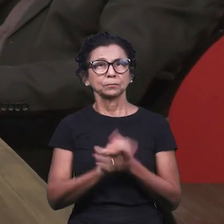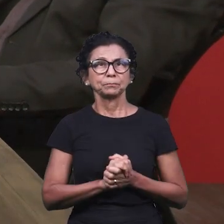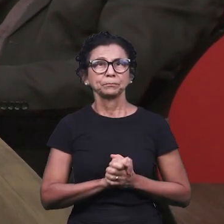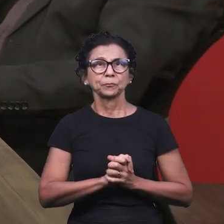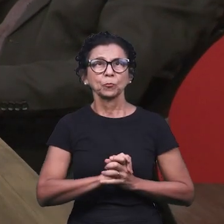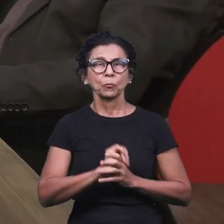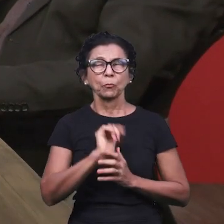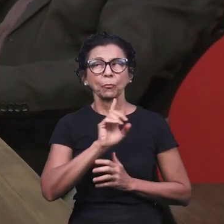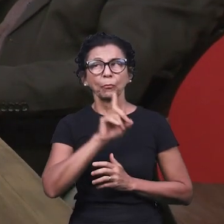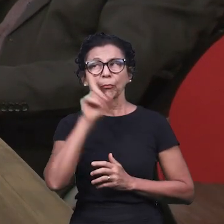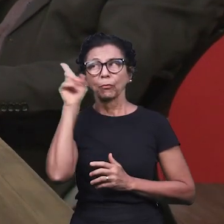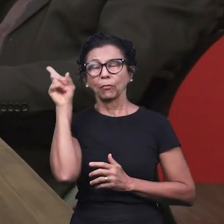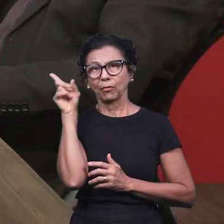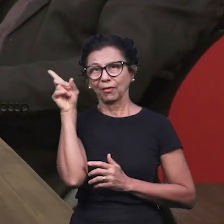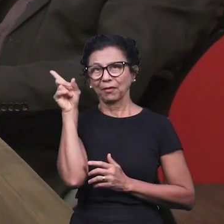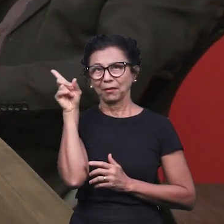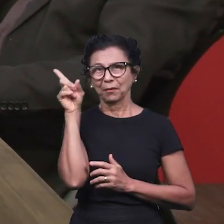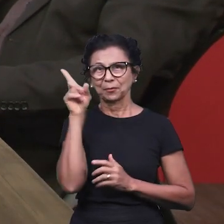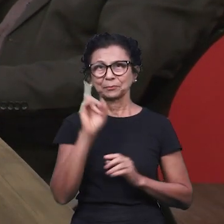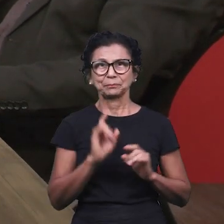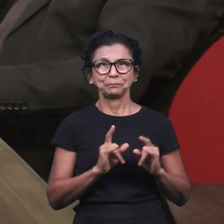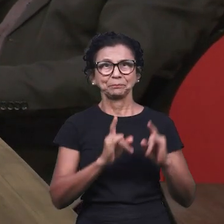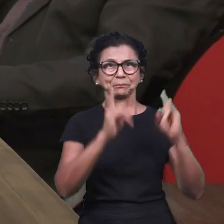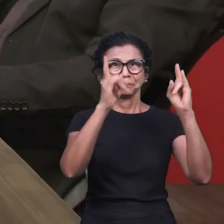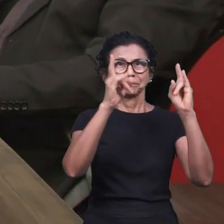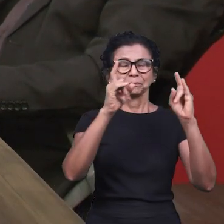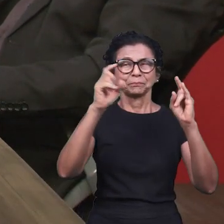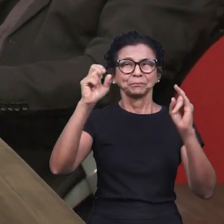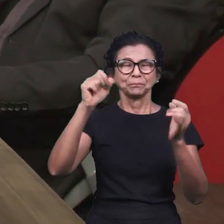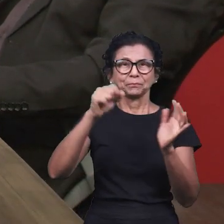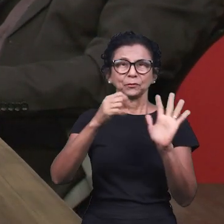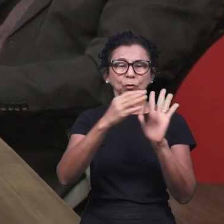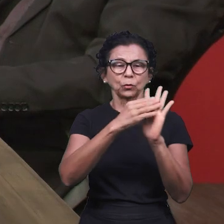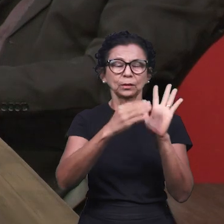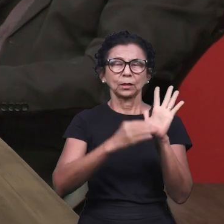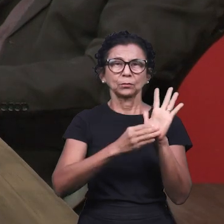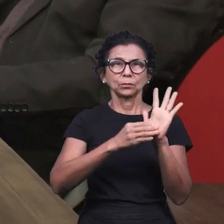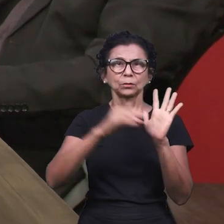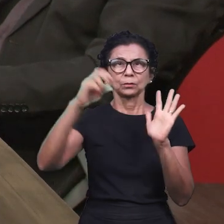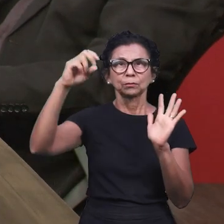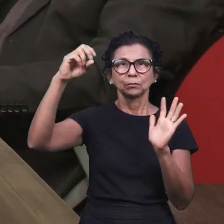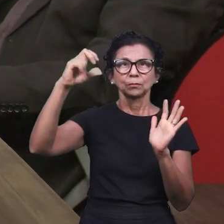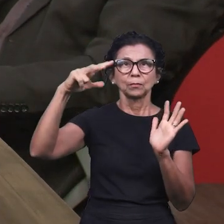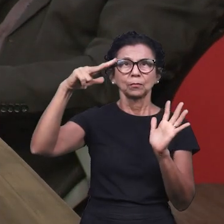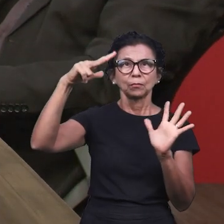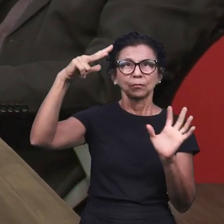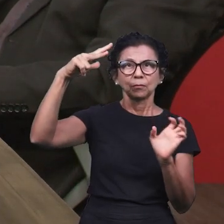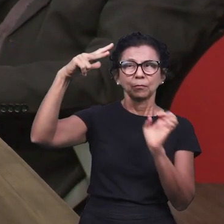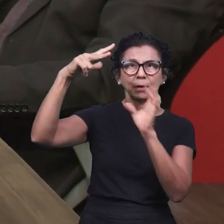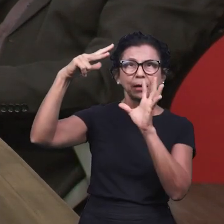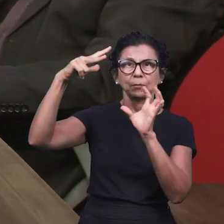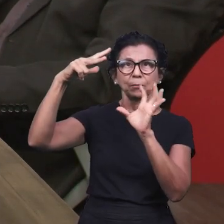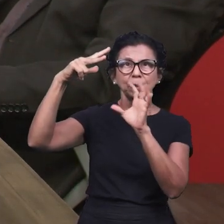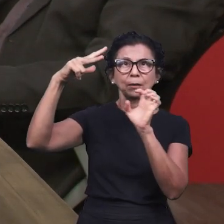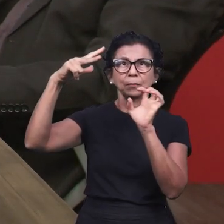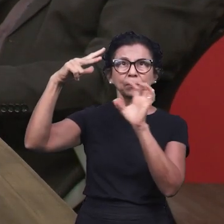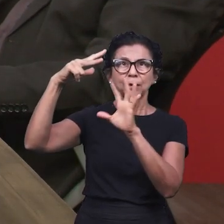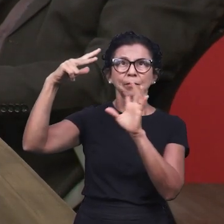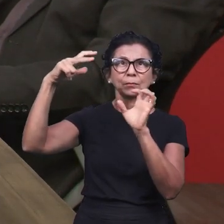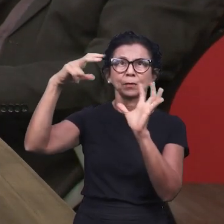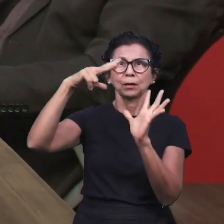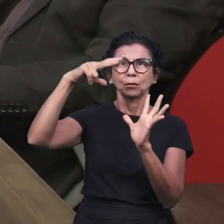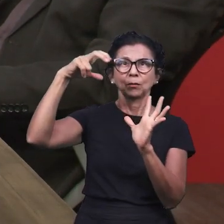como que existe uma tecnologia como o satélite hoje em dia existente que consegue encurtar